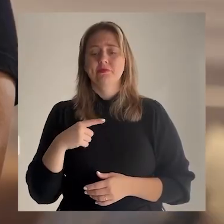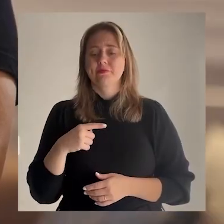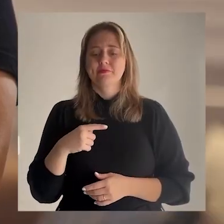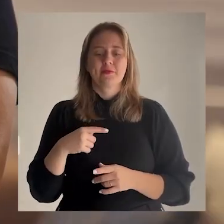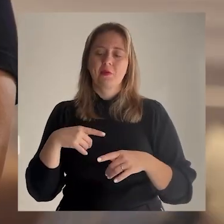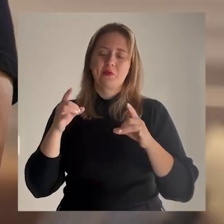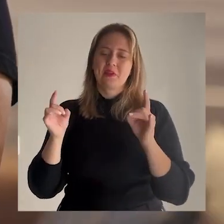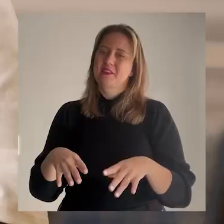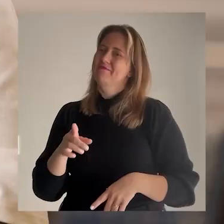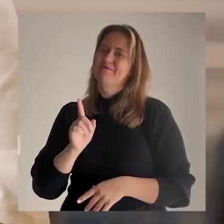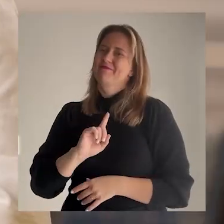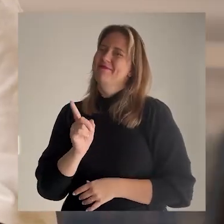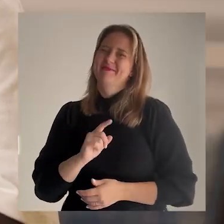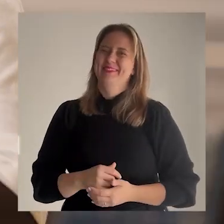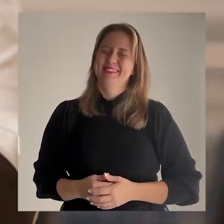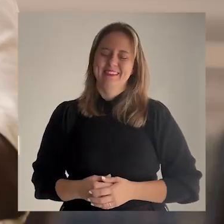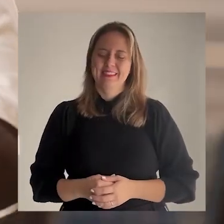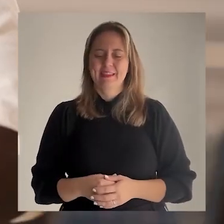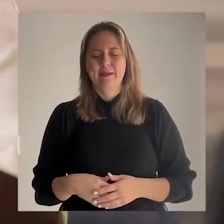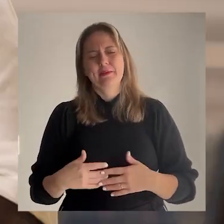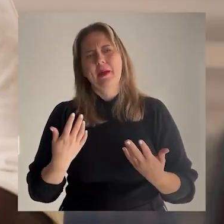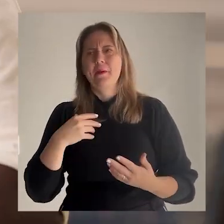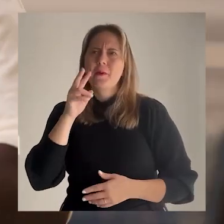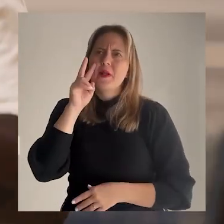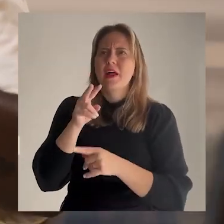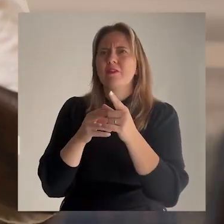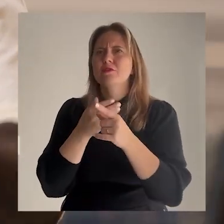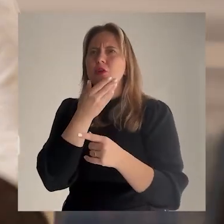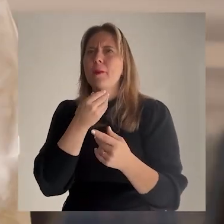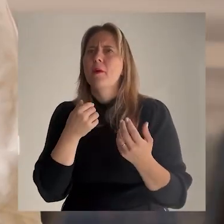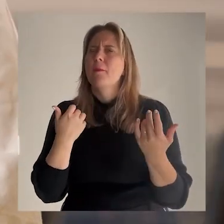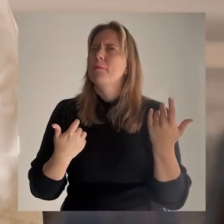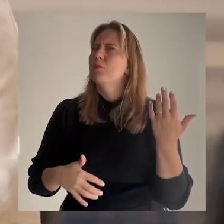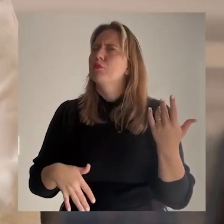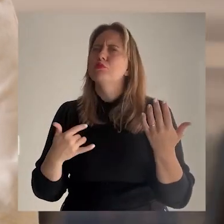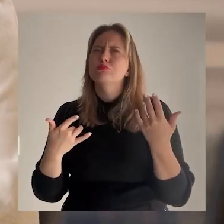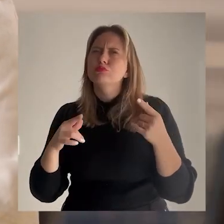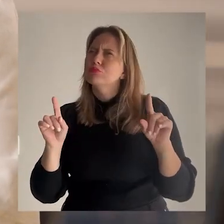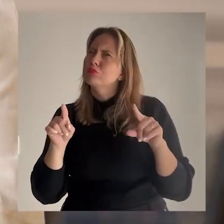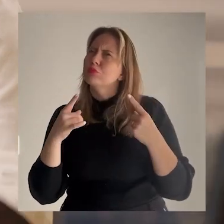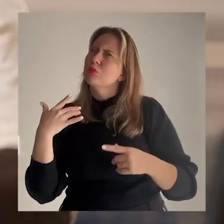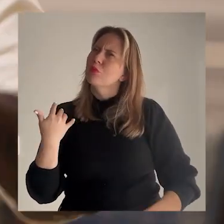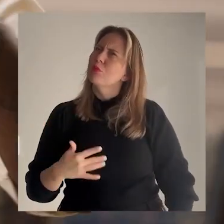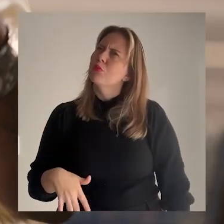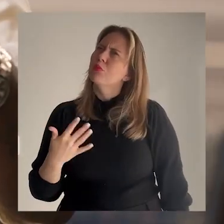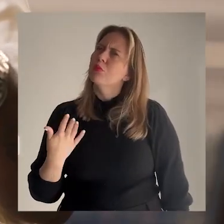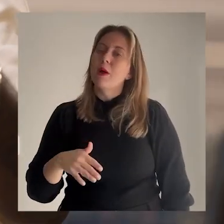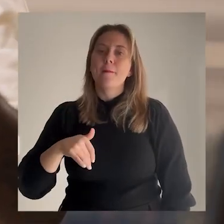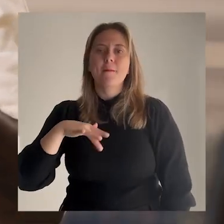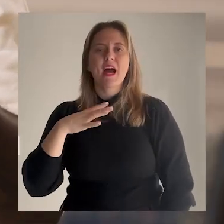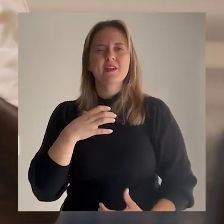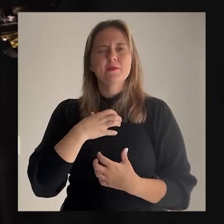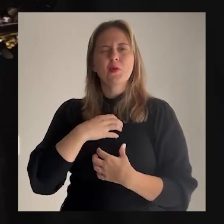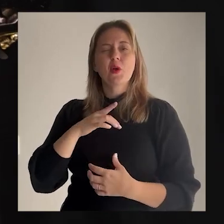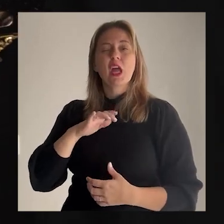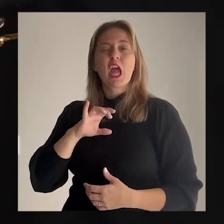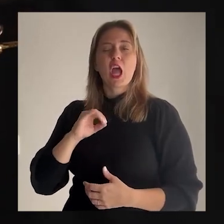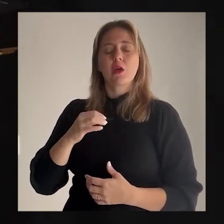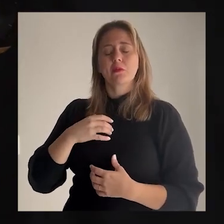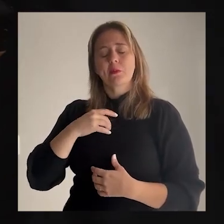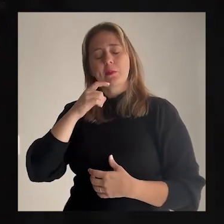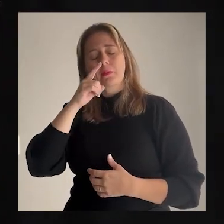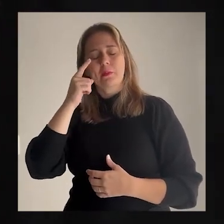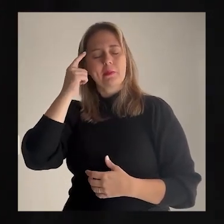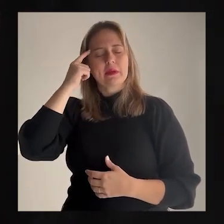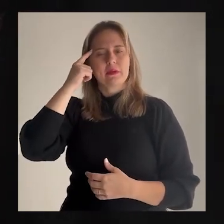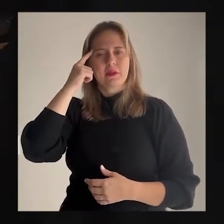não larguei mais, né? O cara olhava na televisão, os caras, ali os caras tocam isso e aquilo, sabe? Era mais pro ego do que o cara pensar